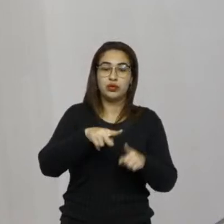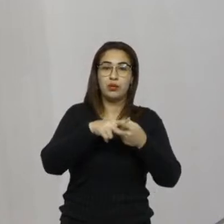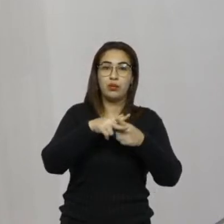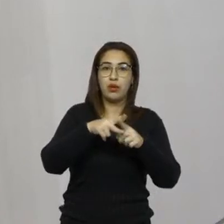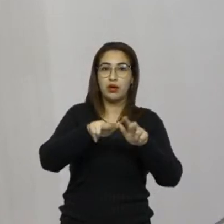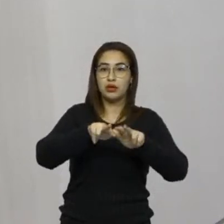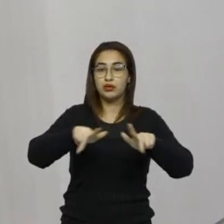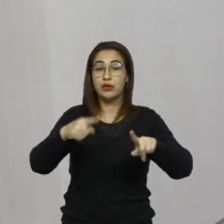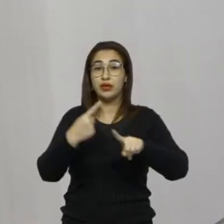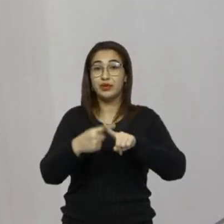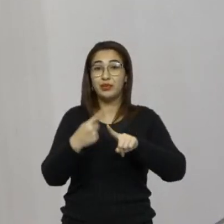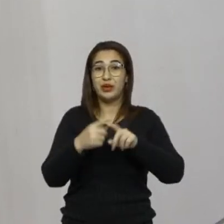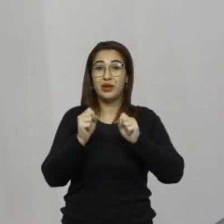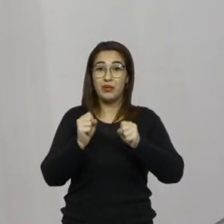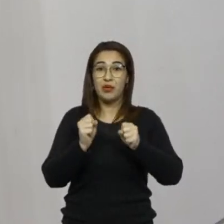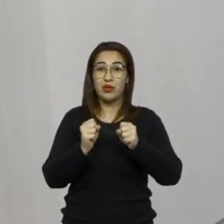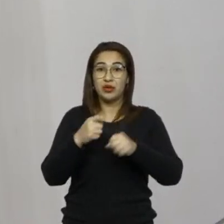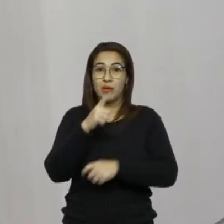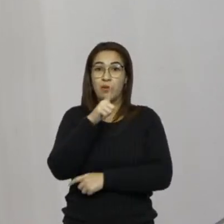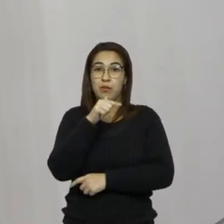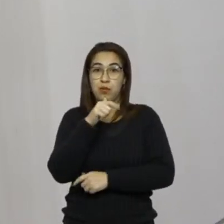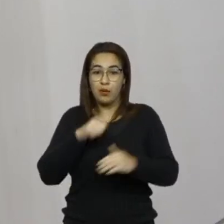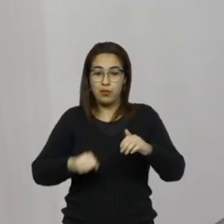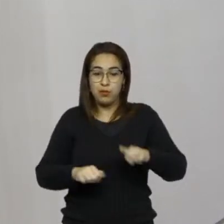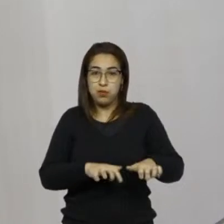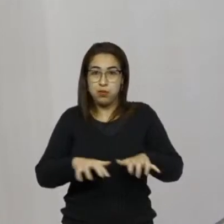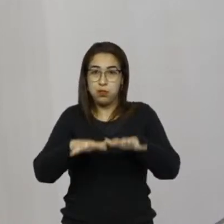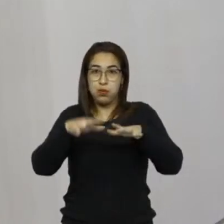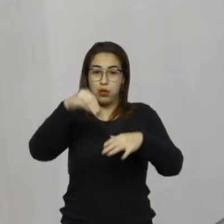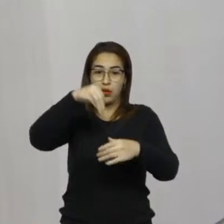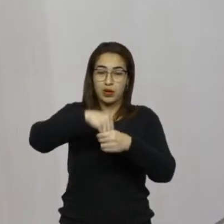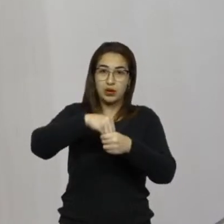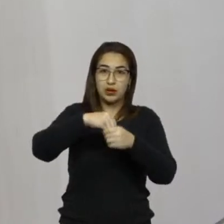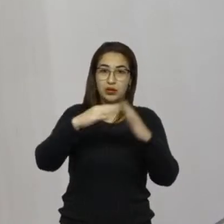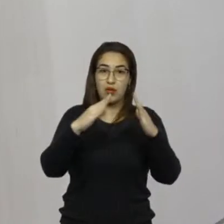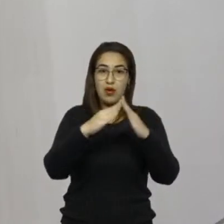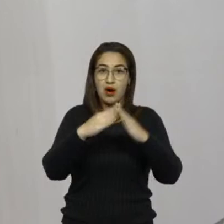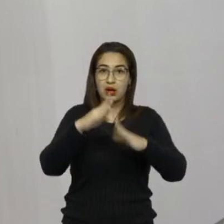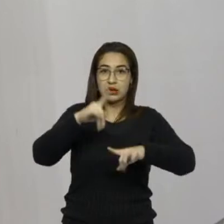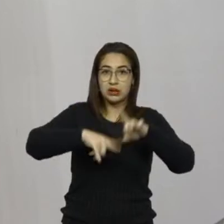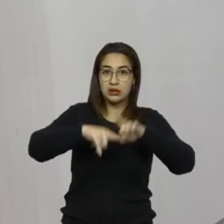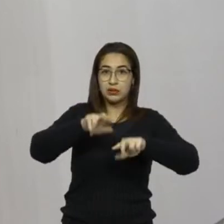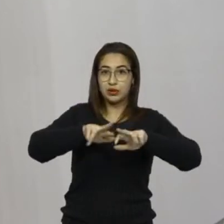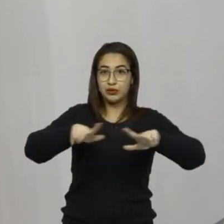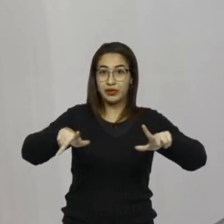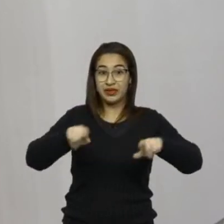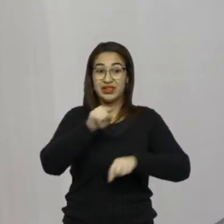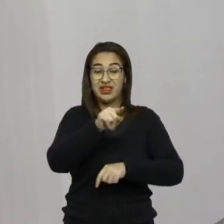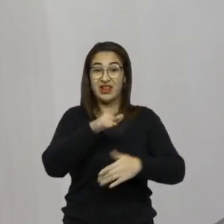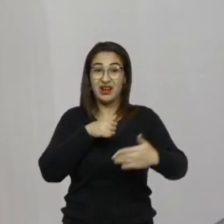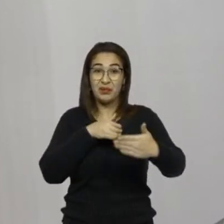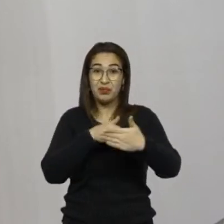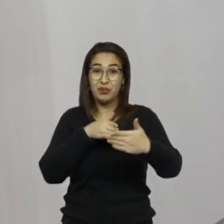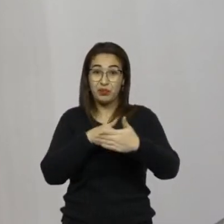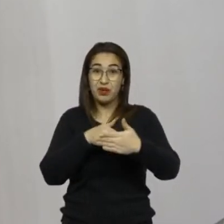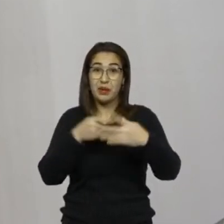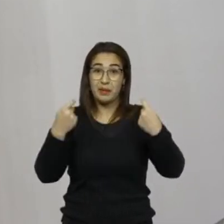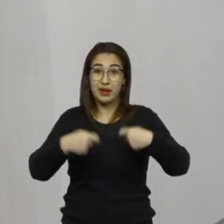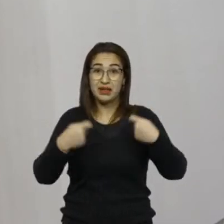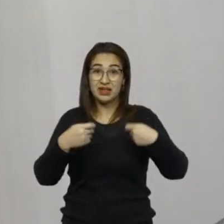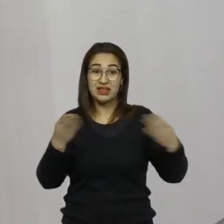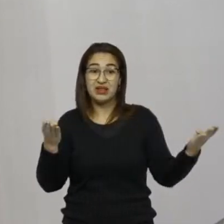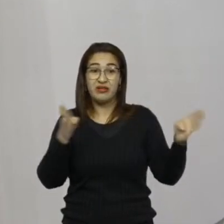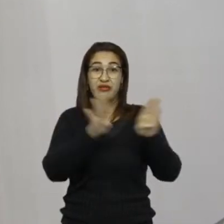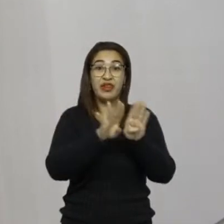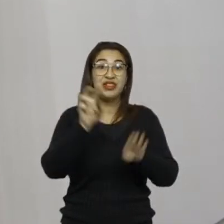máquina e tal. E a barragem de Tupuranga, ela tinha que ter sido fechada na terça-feira à noite. Se